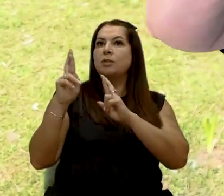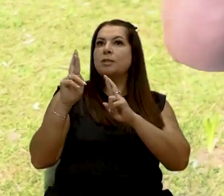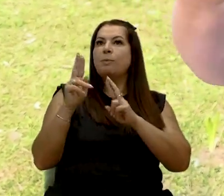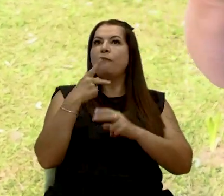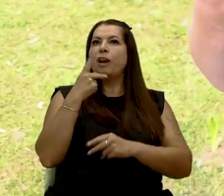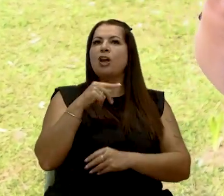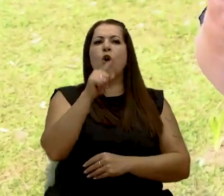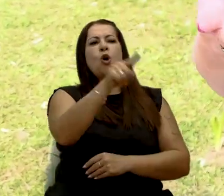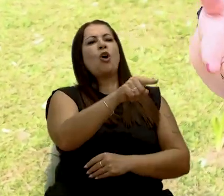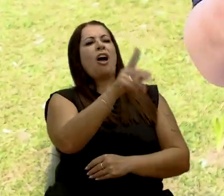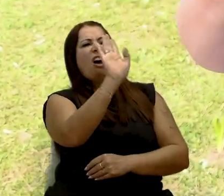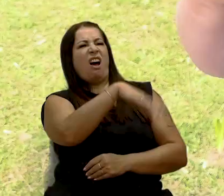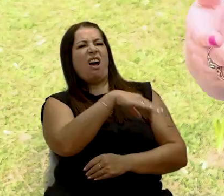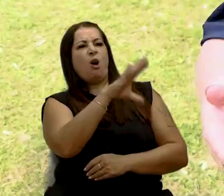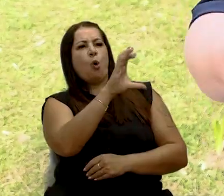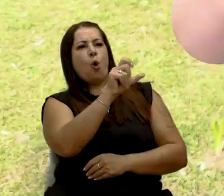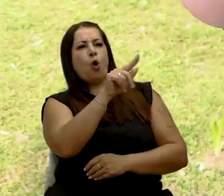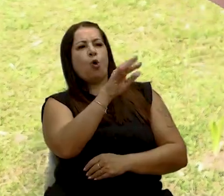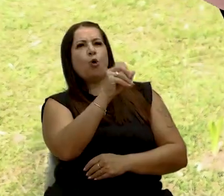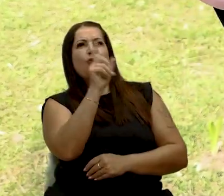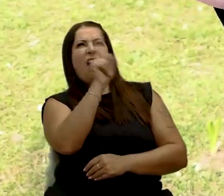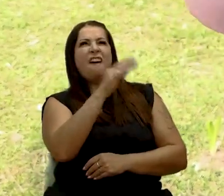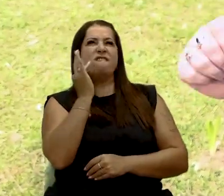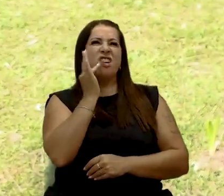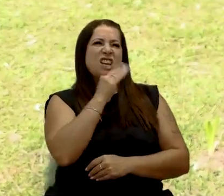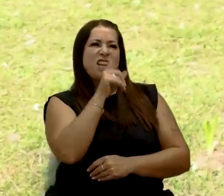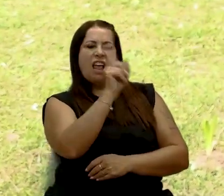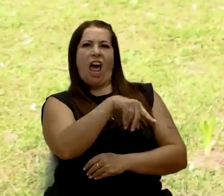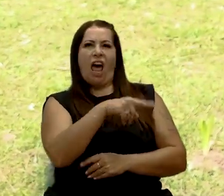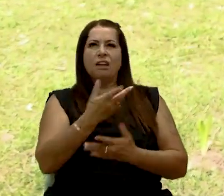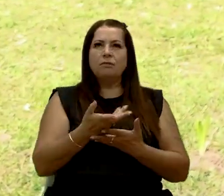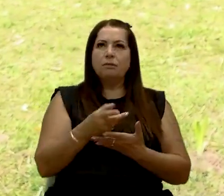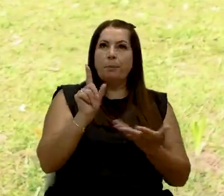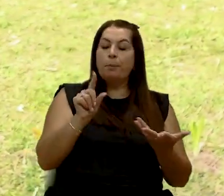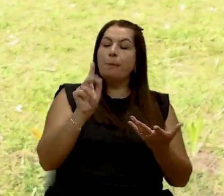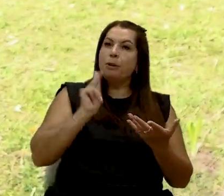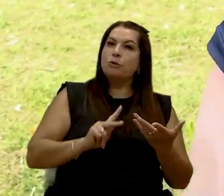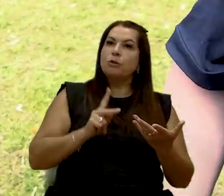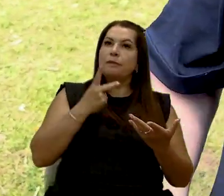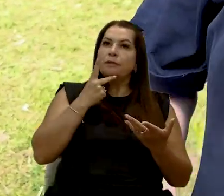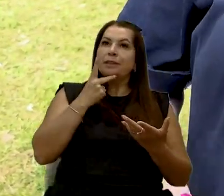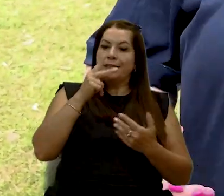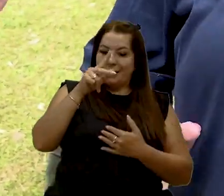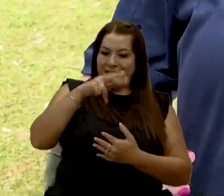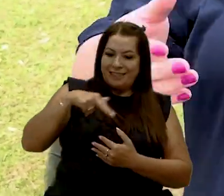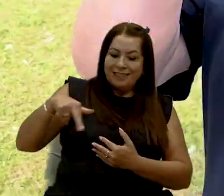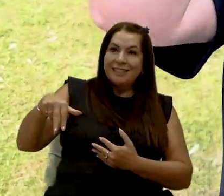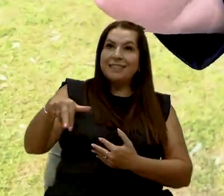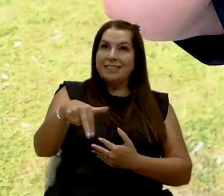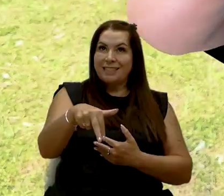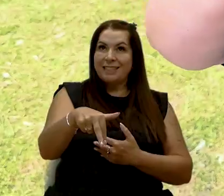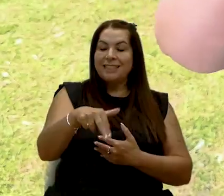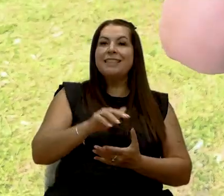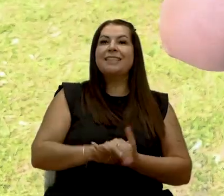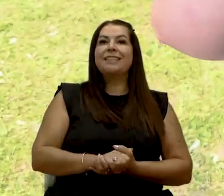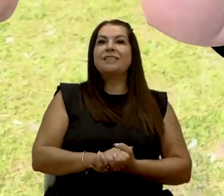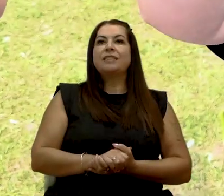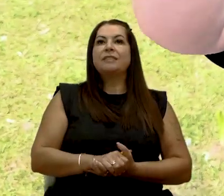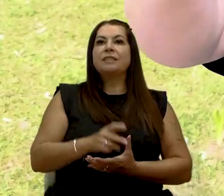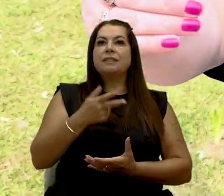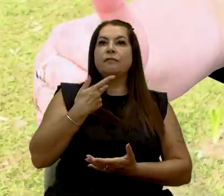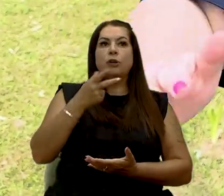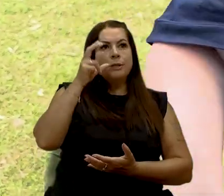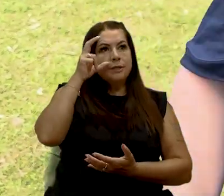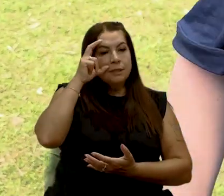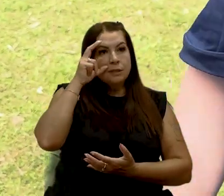pelas outras torcidas, porque eles chamavam, olha os colonos ali de Forqueta. E a cada pouco uma pessoa descia